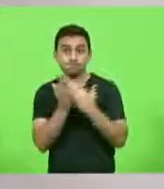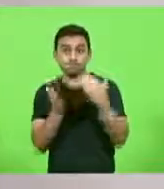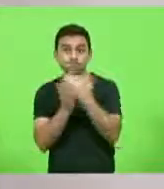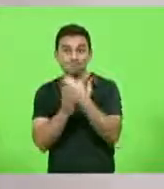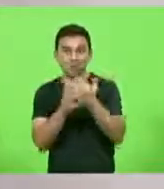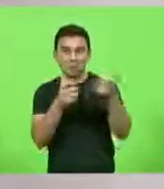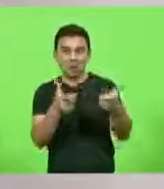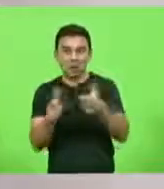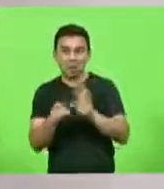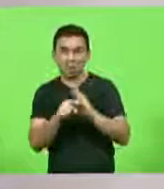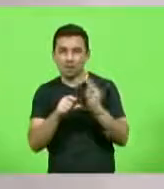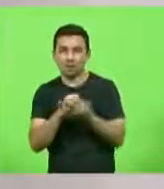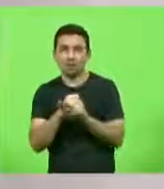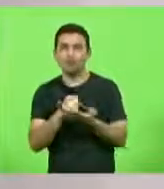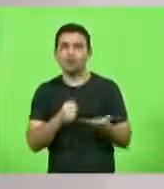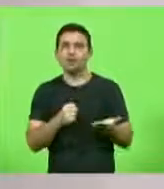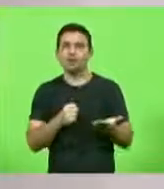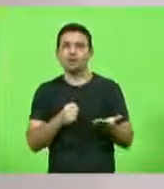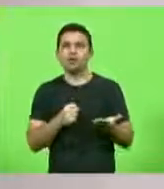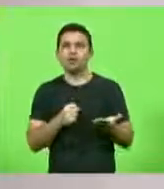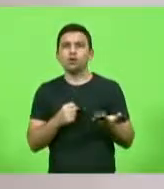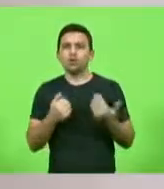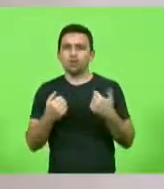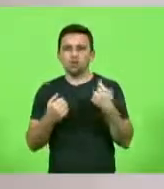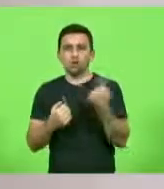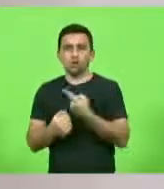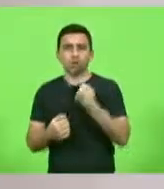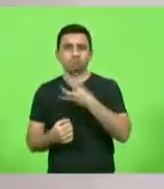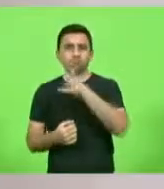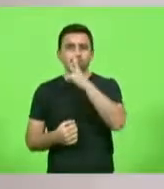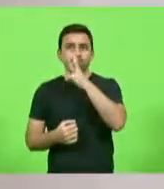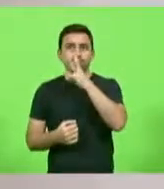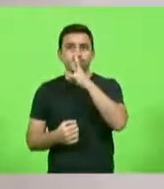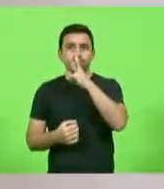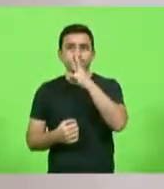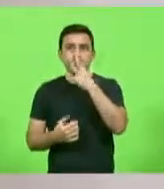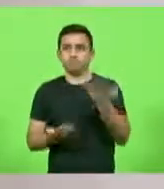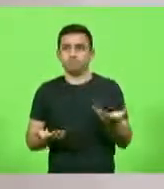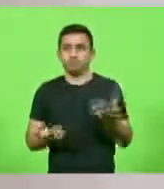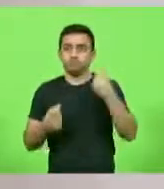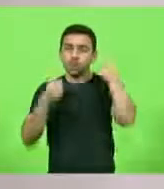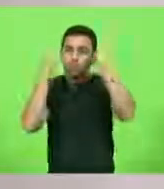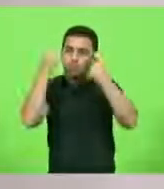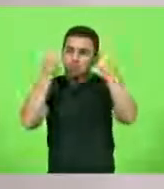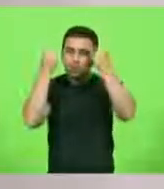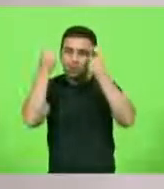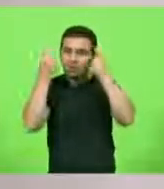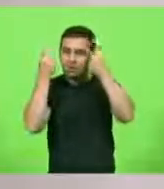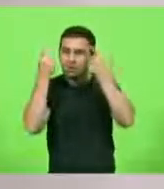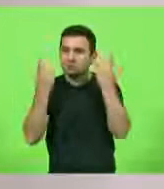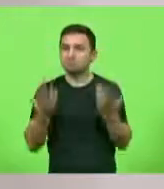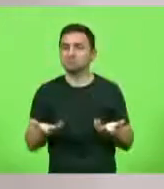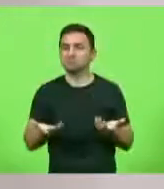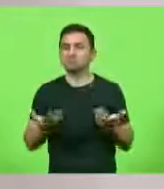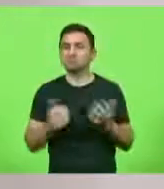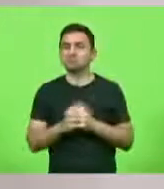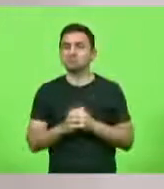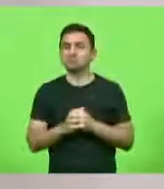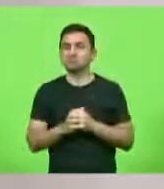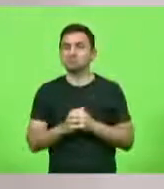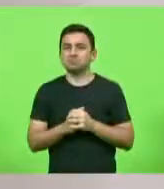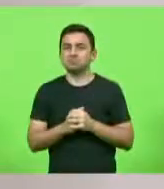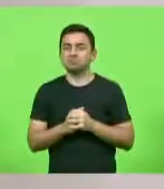bairros, aquilo já nos apavorava, já nos preocupava, já colocávamos